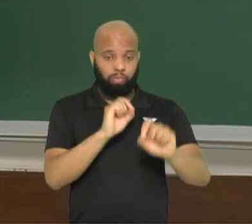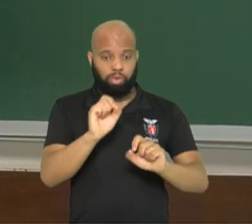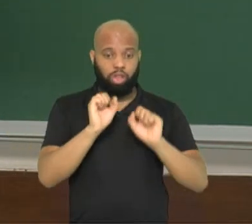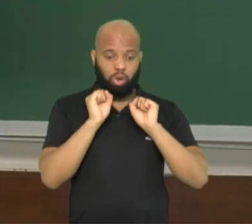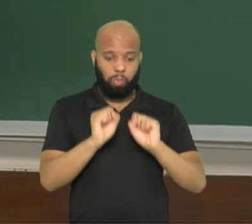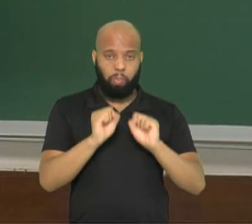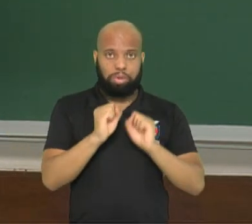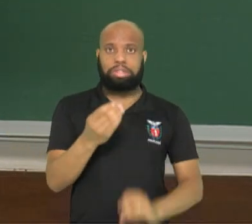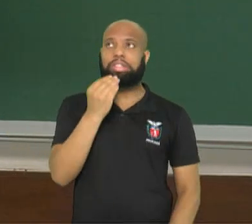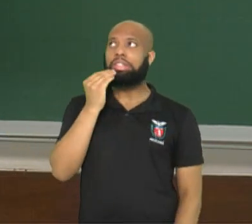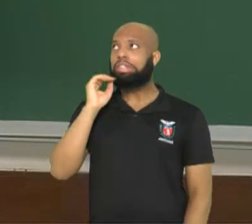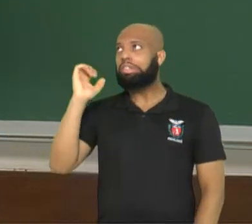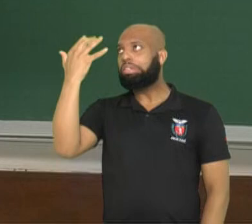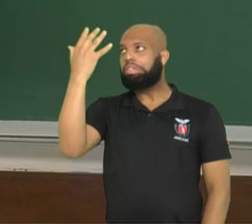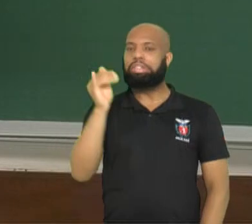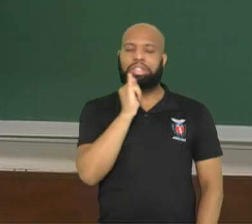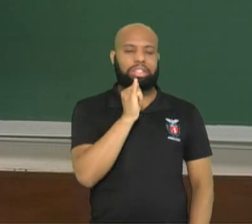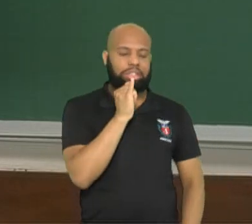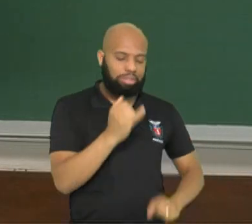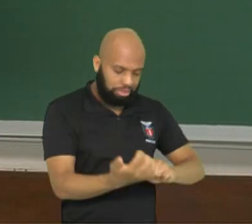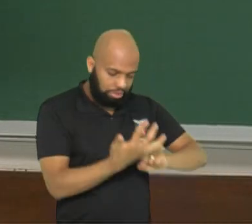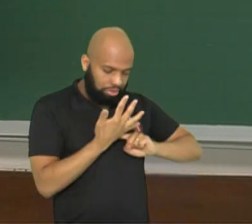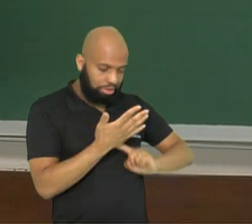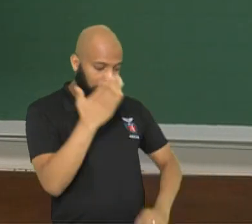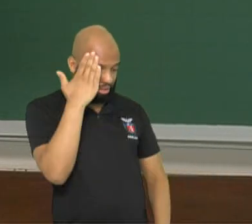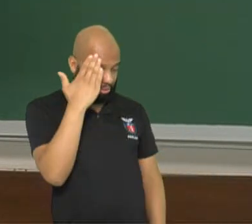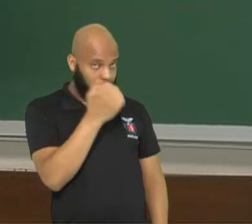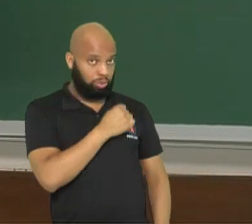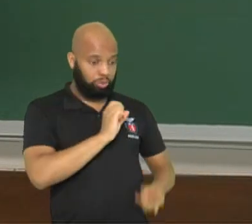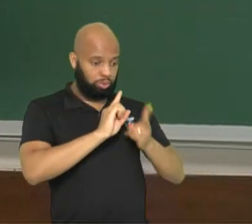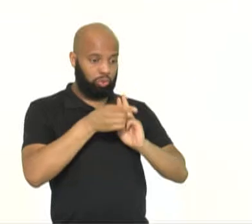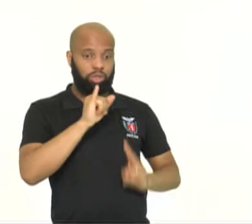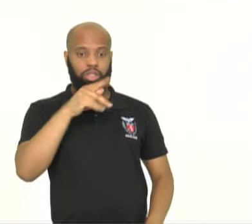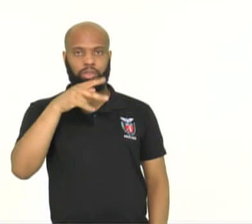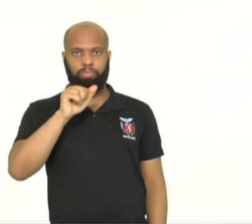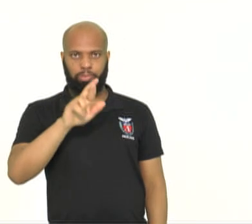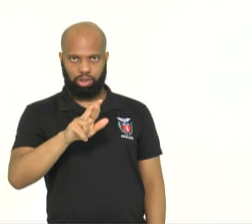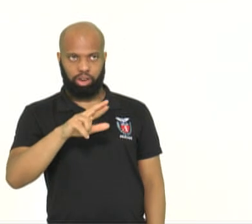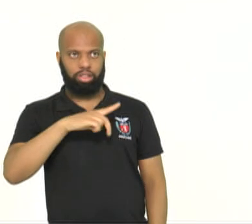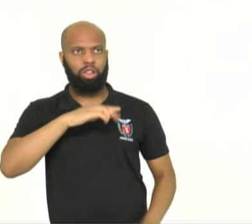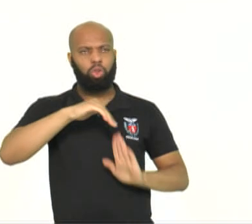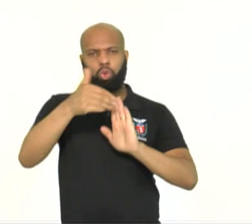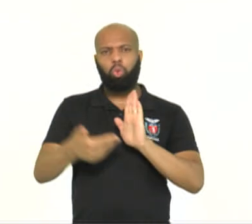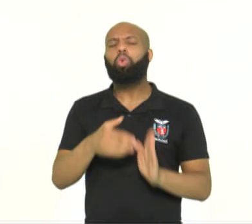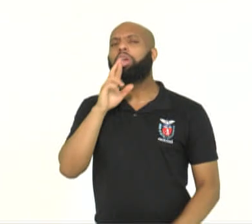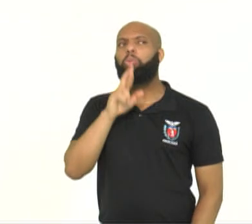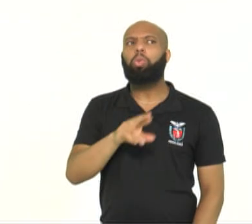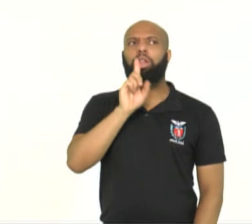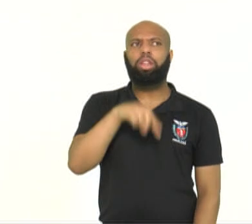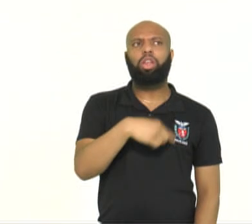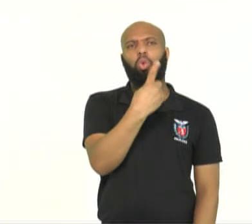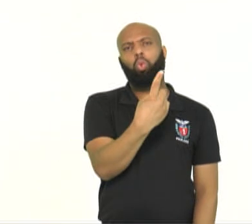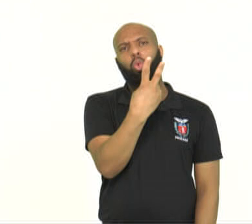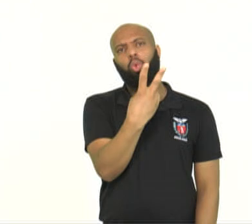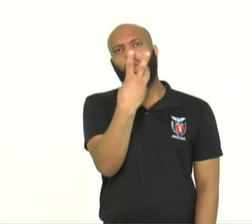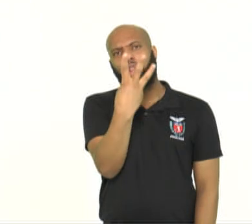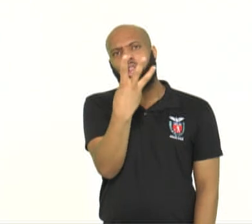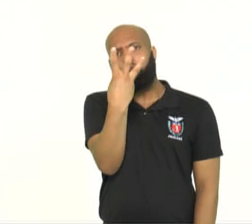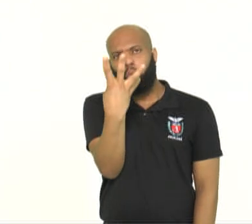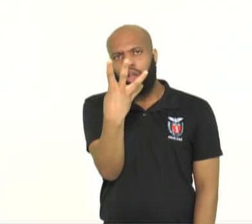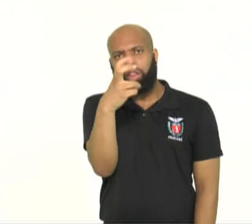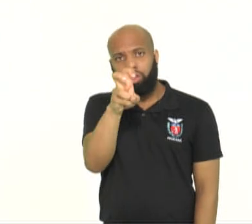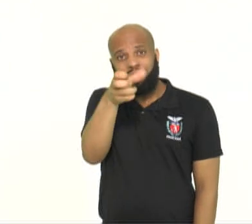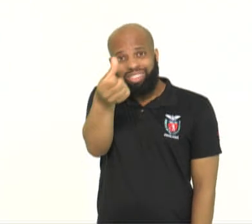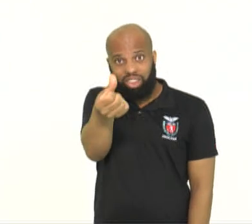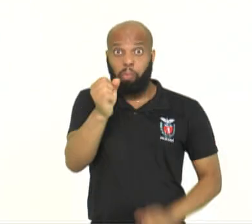é a possibilidade de eu jogar um dado e saber o número ímpar. Então, ó, todos os resultados possíveis são 6.